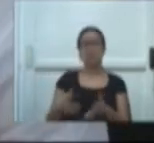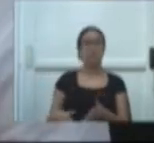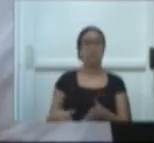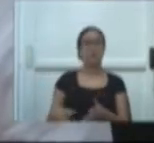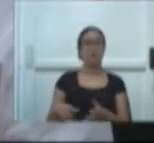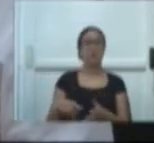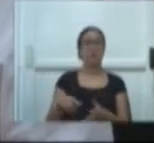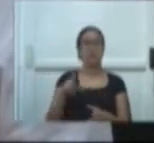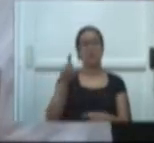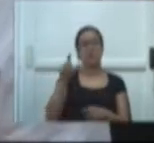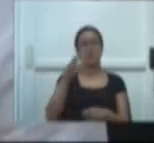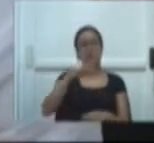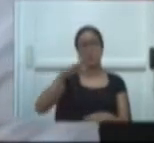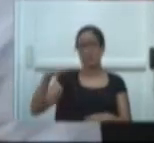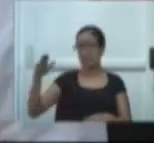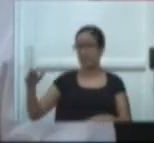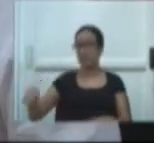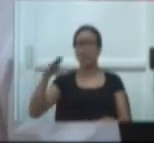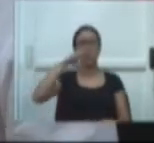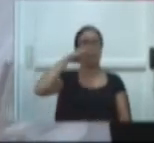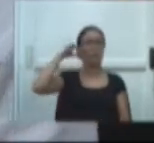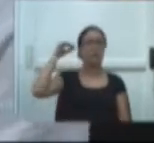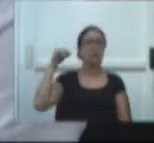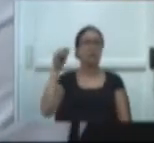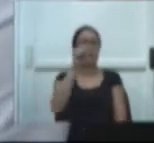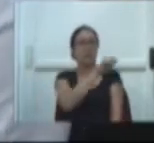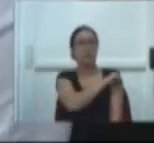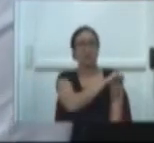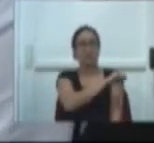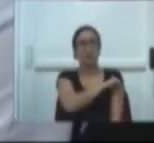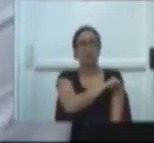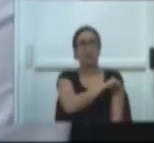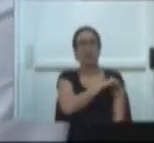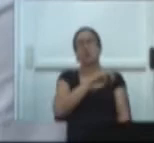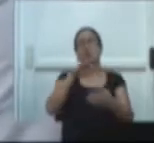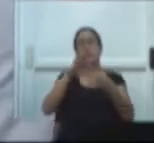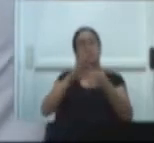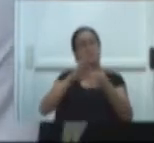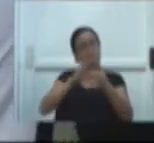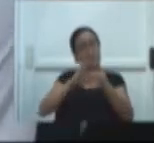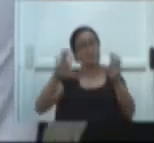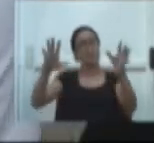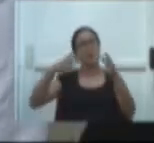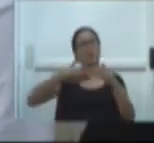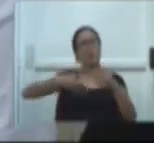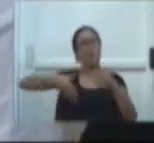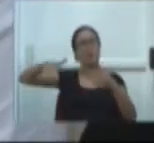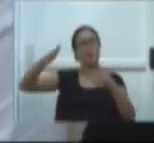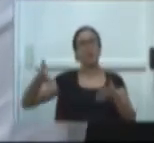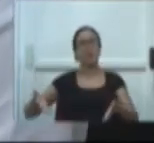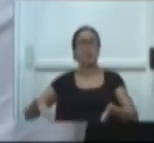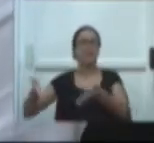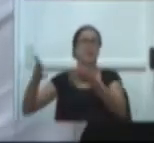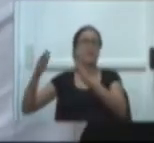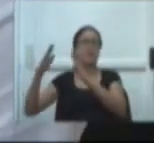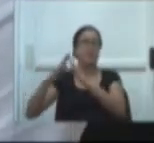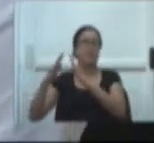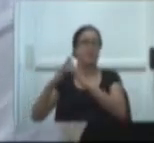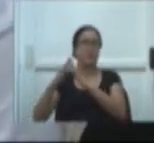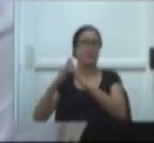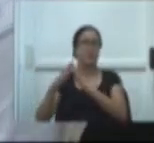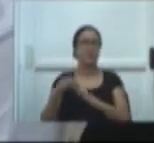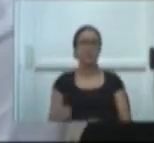dispensar os alunos, crianças de primeira a oitava série, de creche, inclusive, que aqui tem alguns